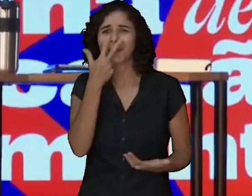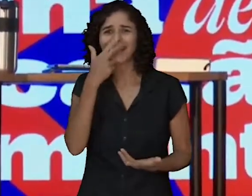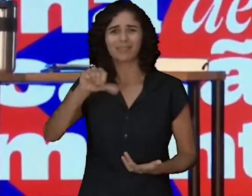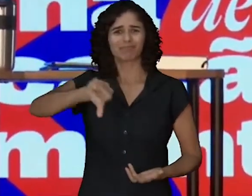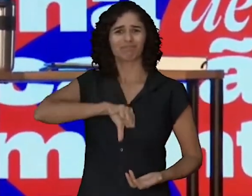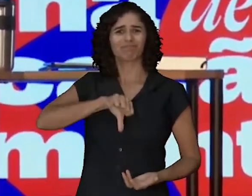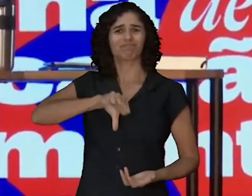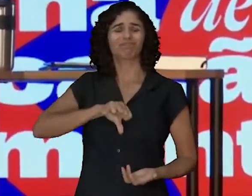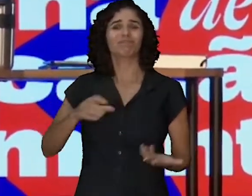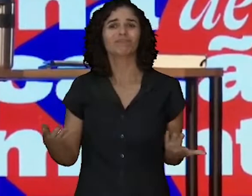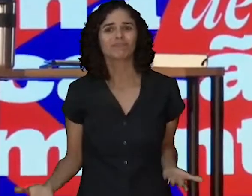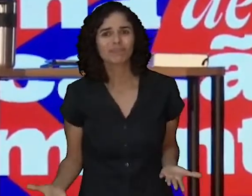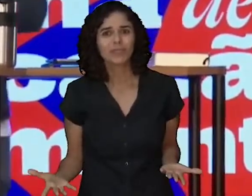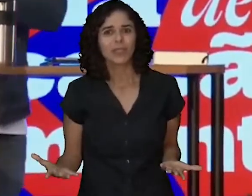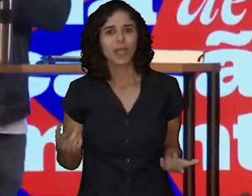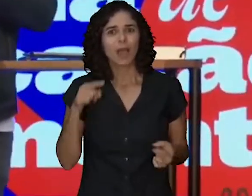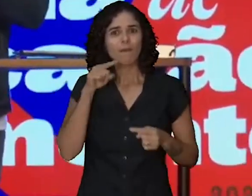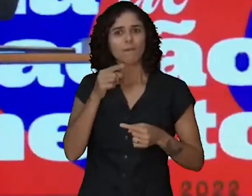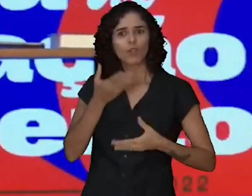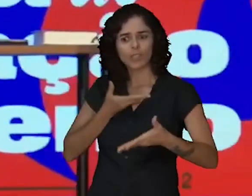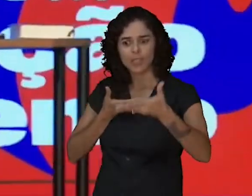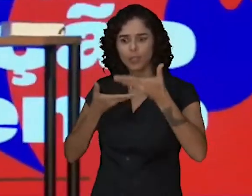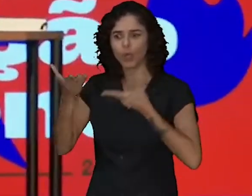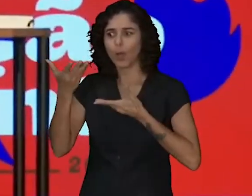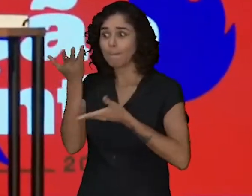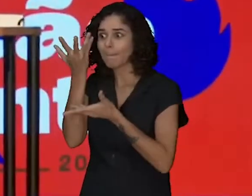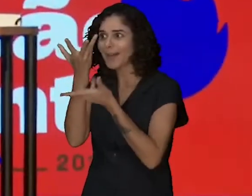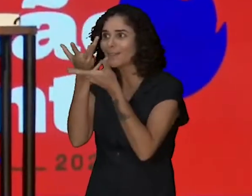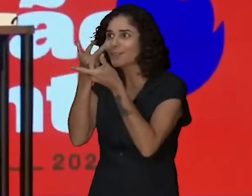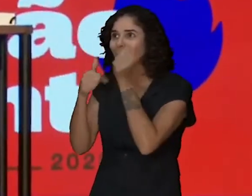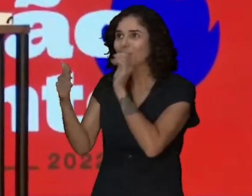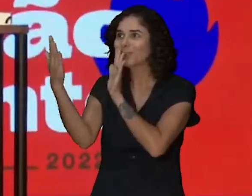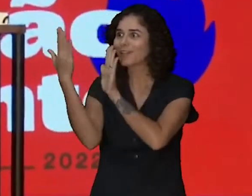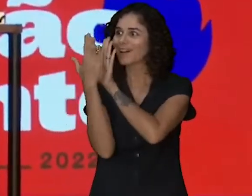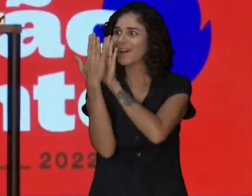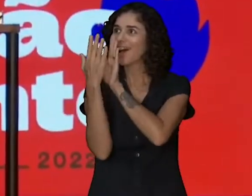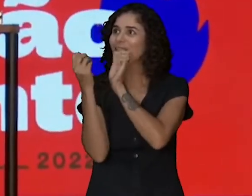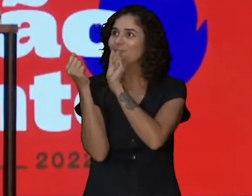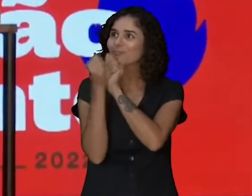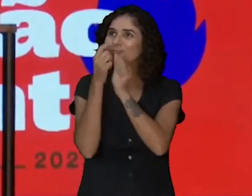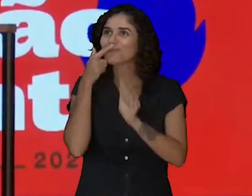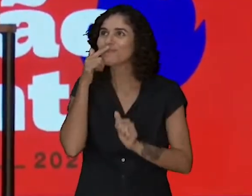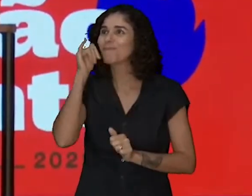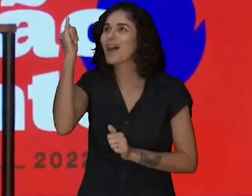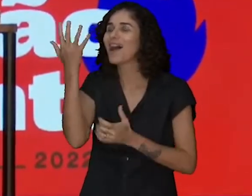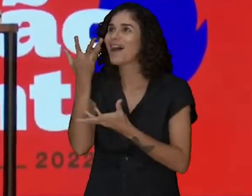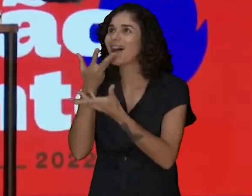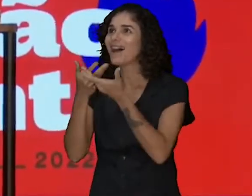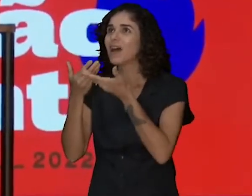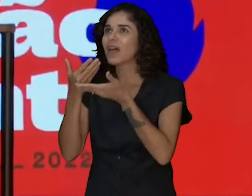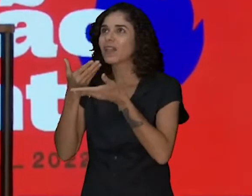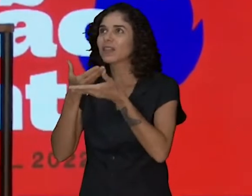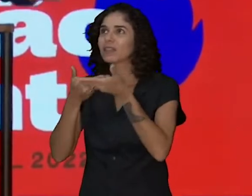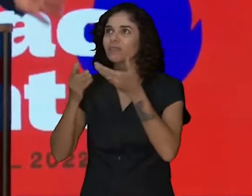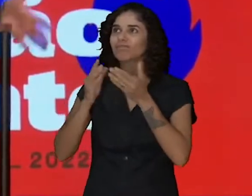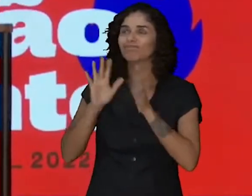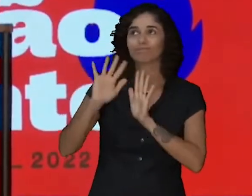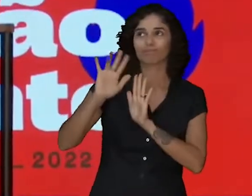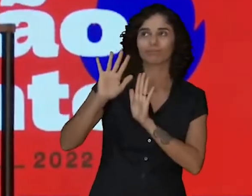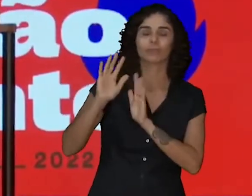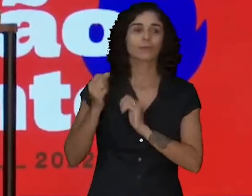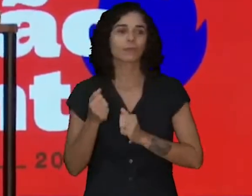troca o maravilhoso da presença dEle por coisas que não podem te